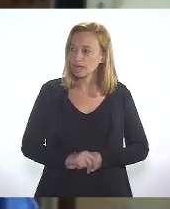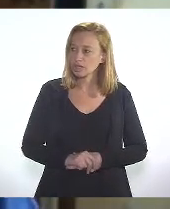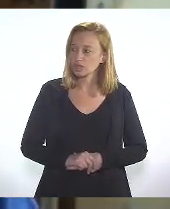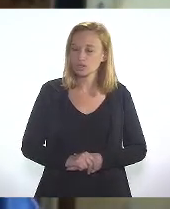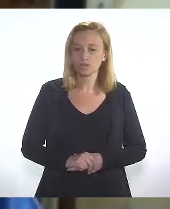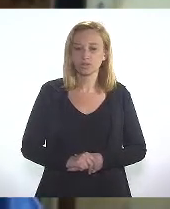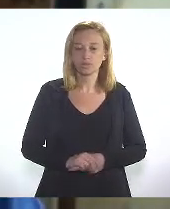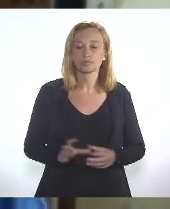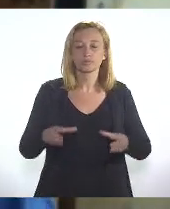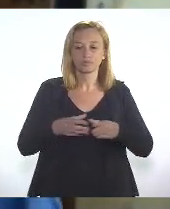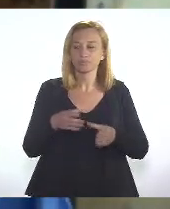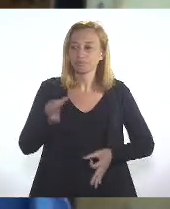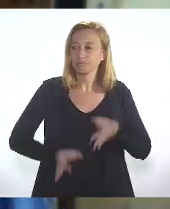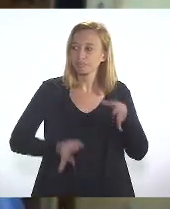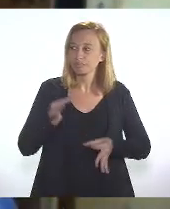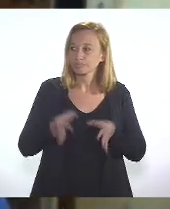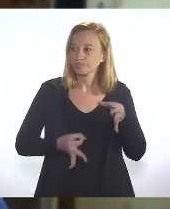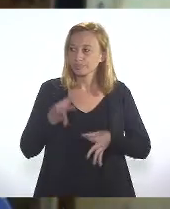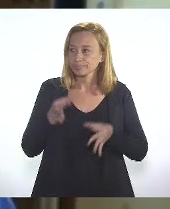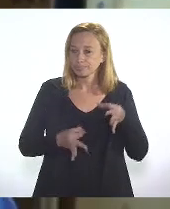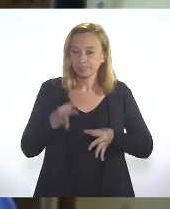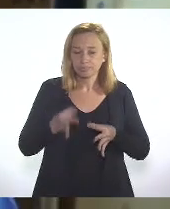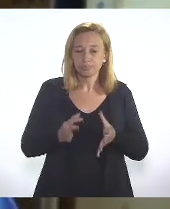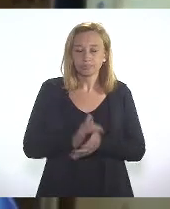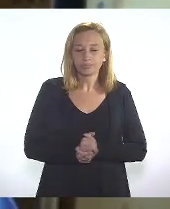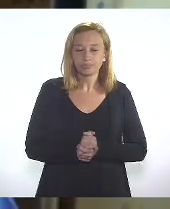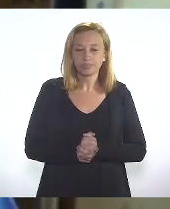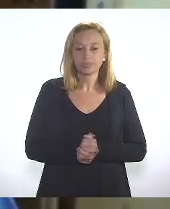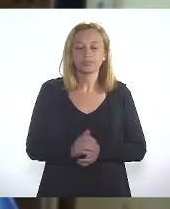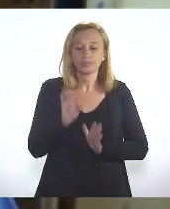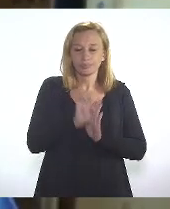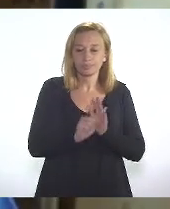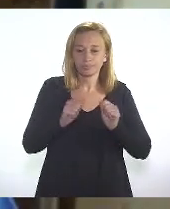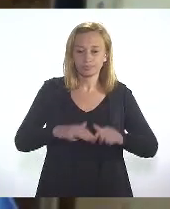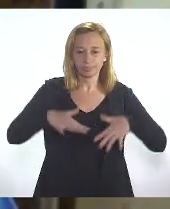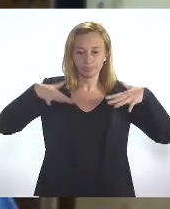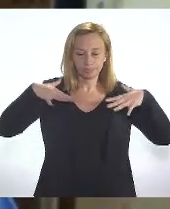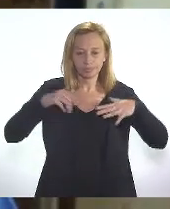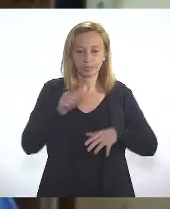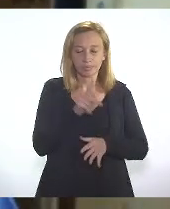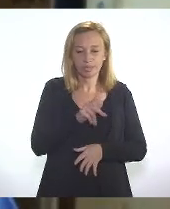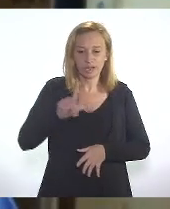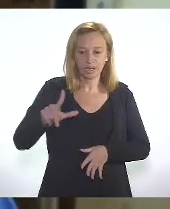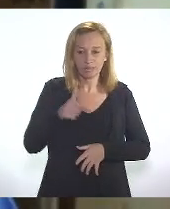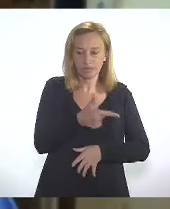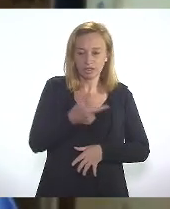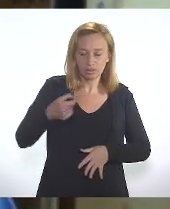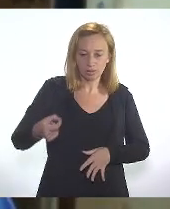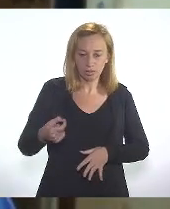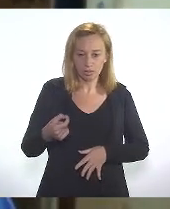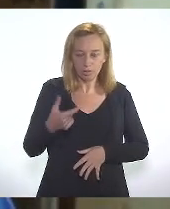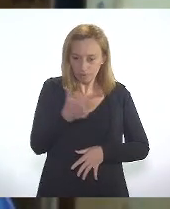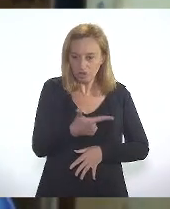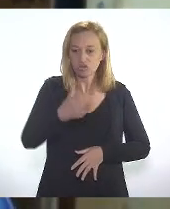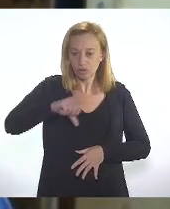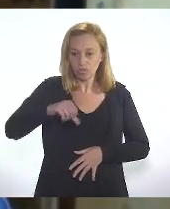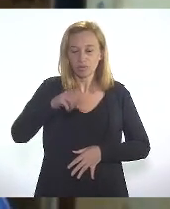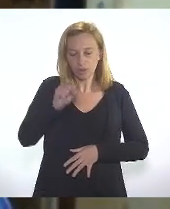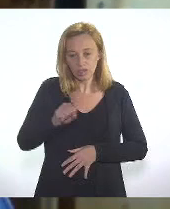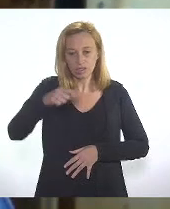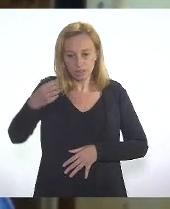parecer da Comissão de Constituição e Justiça sobre as emendas de plenário ao PL 2986